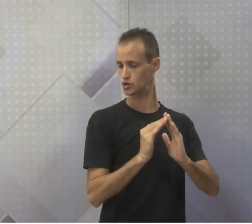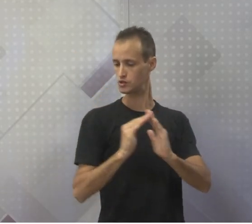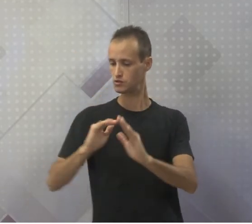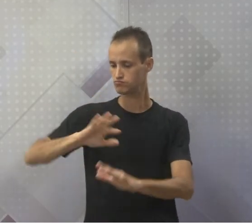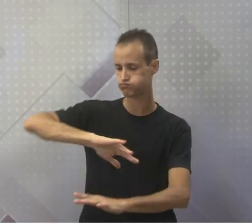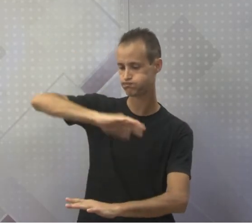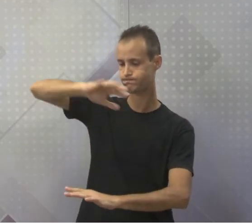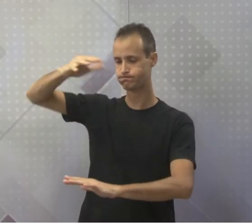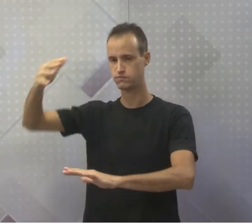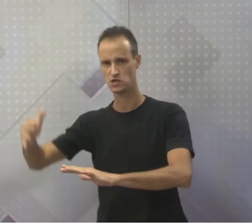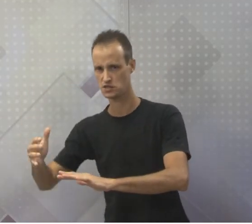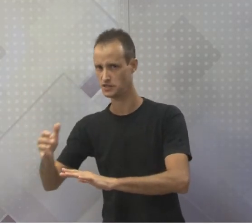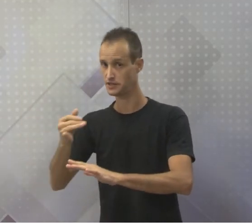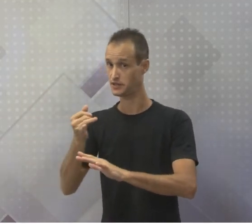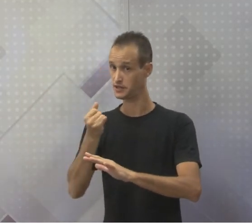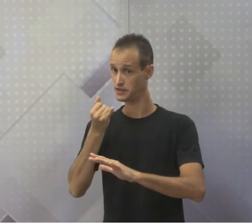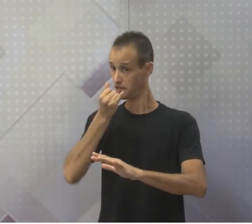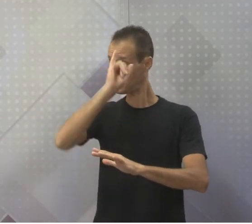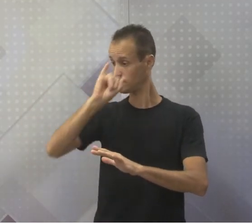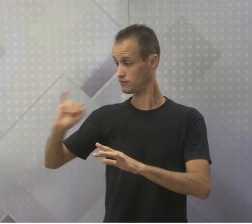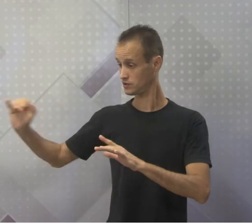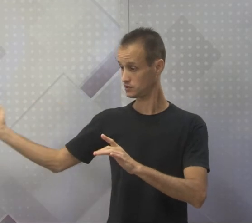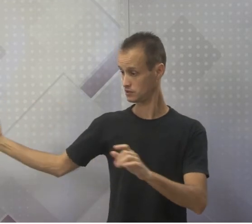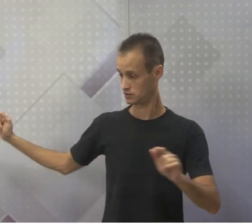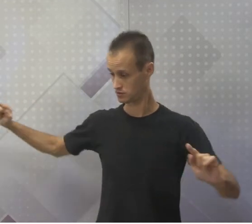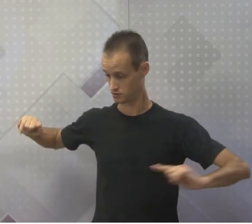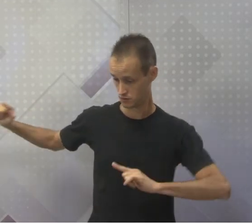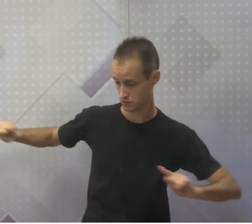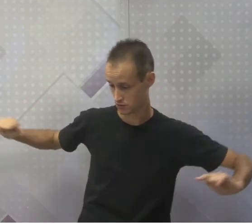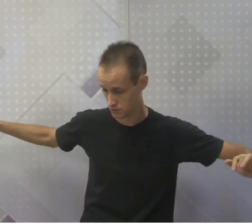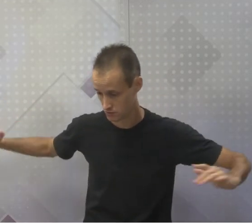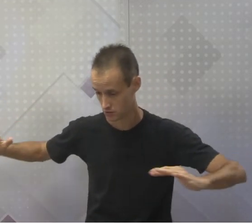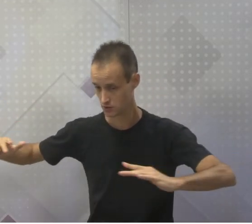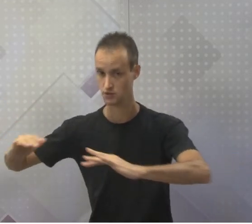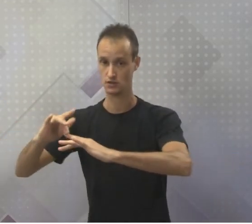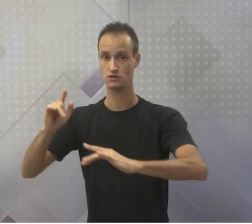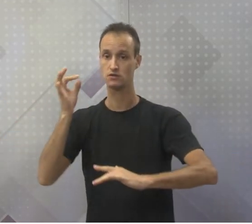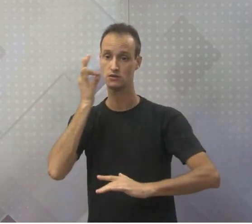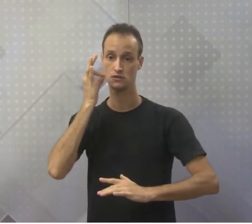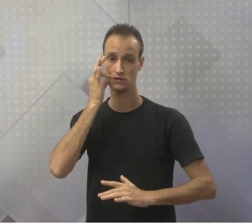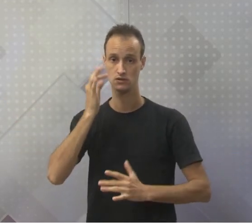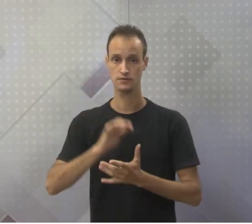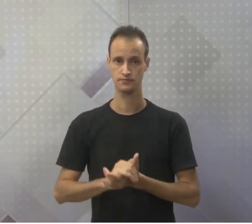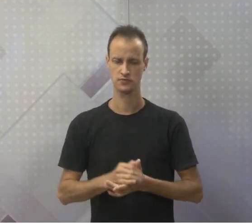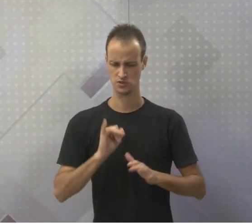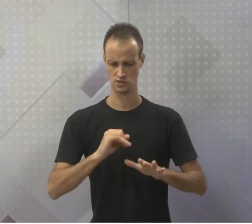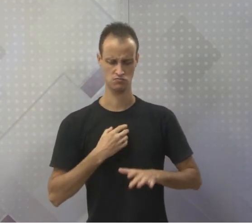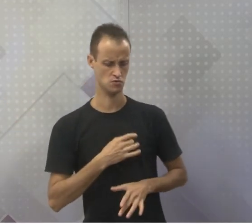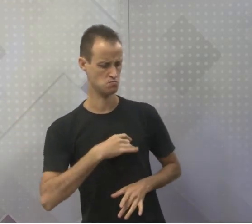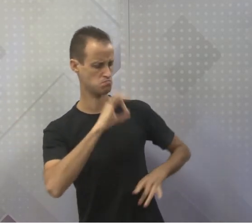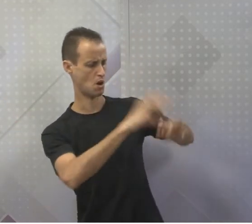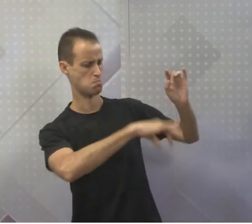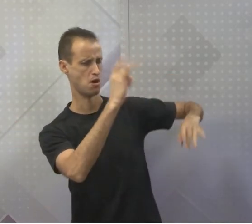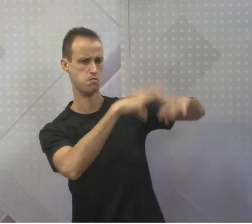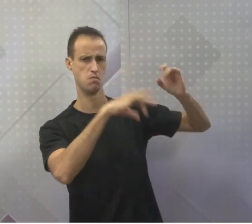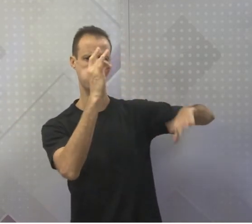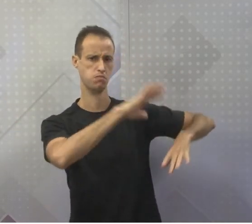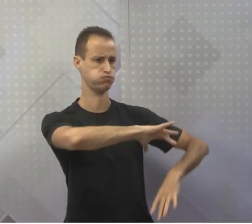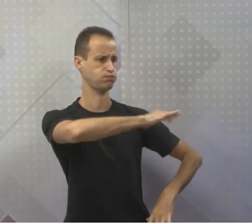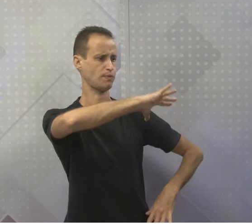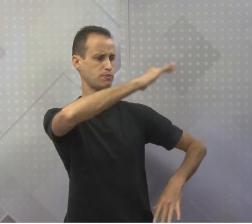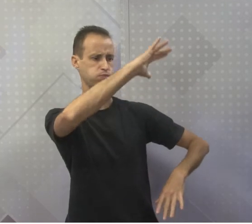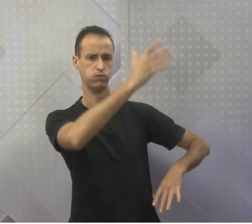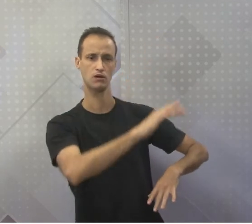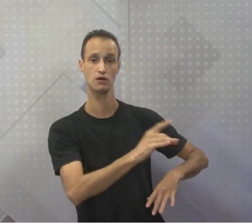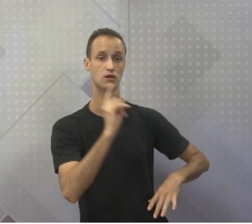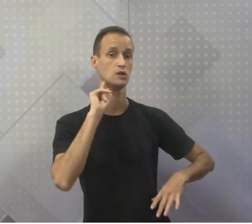atrair ratos. Peraí, mas como assim? Olha, se a gente acumula lixo lá no lugar que a gente mora, esse lixo